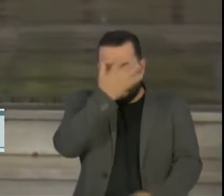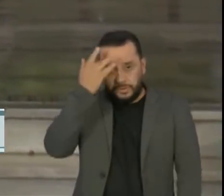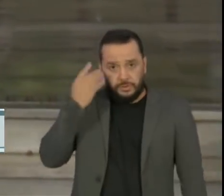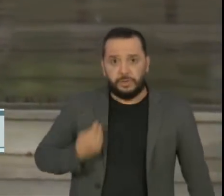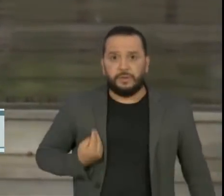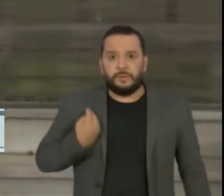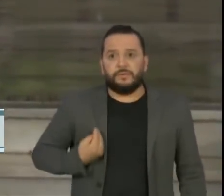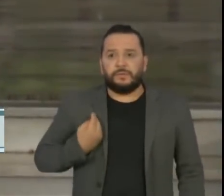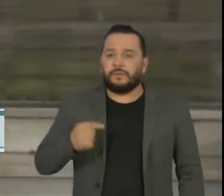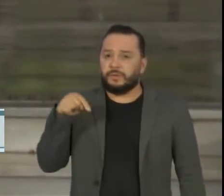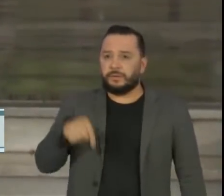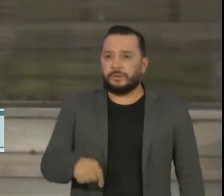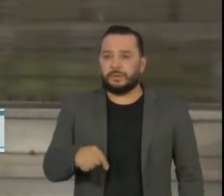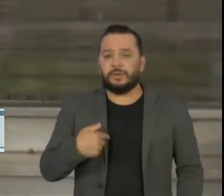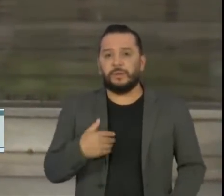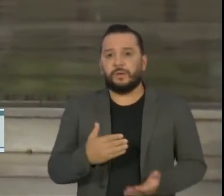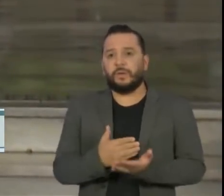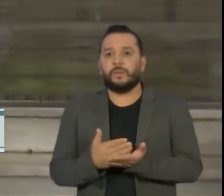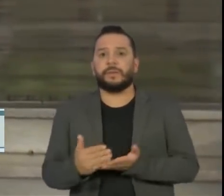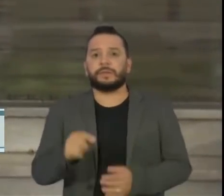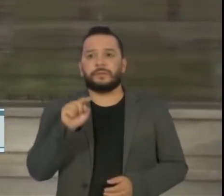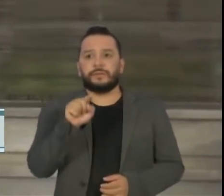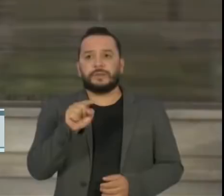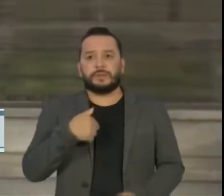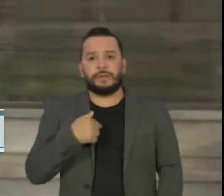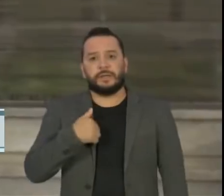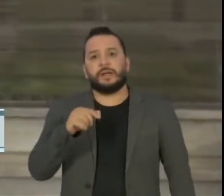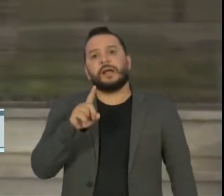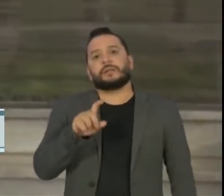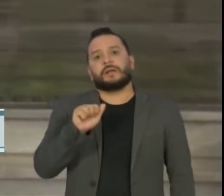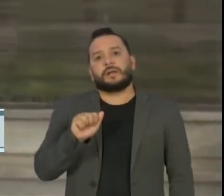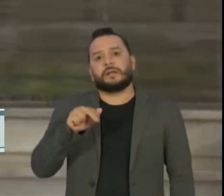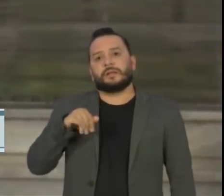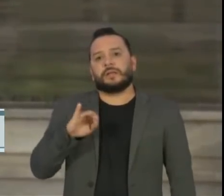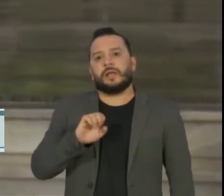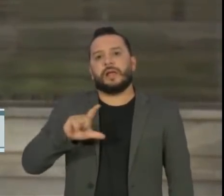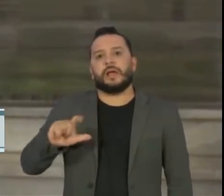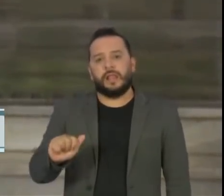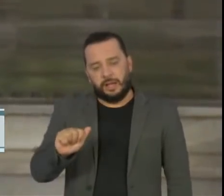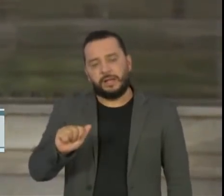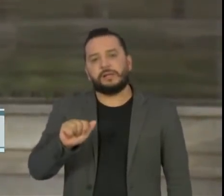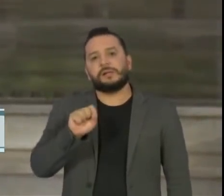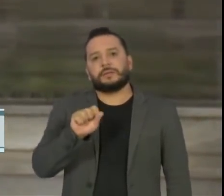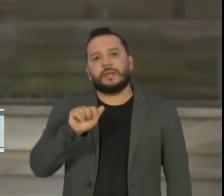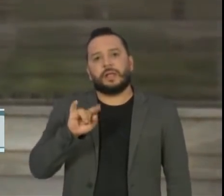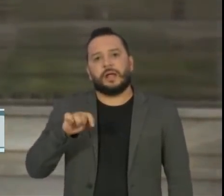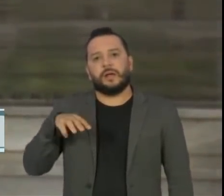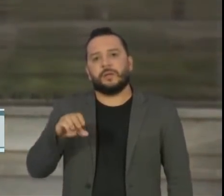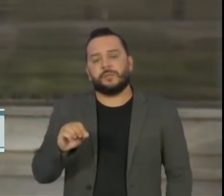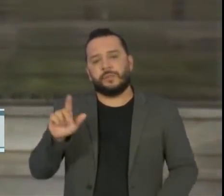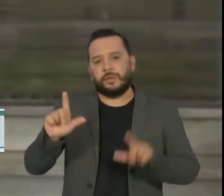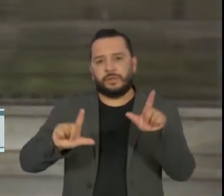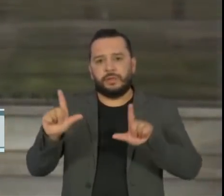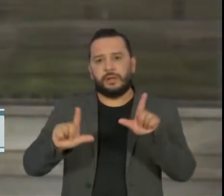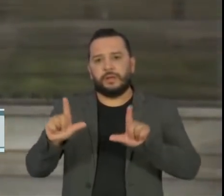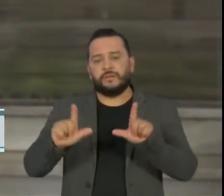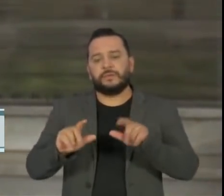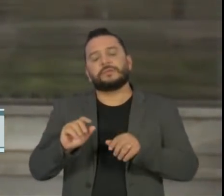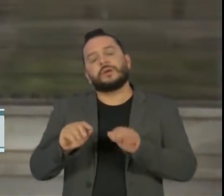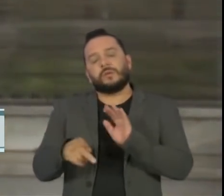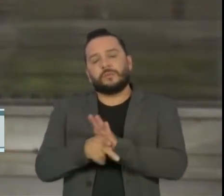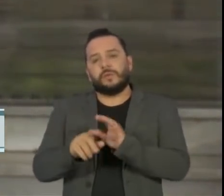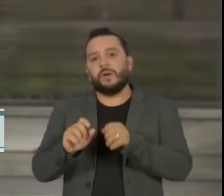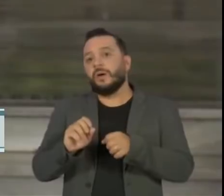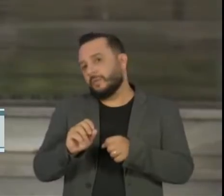presenciais. Começamos com você, Daniela Salerno, da TV Record, depois com Maria Manso, da TV